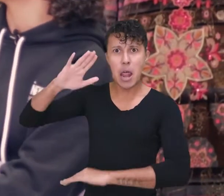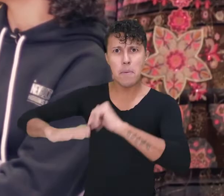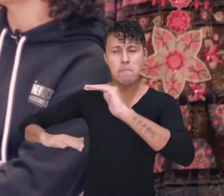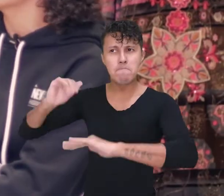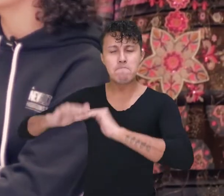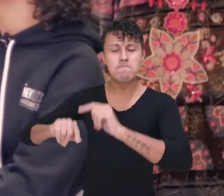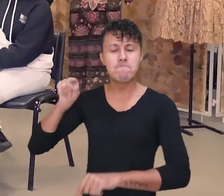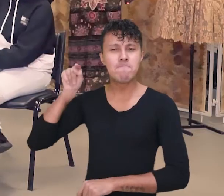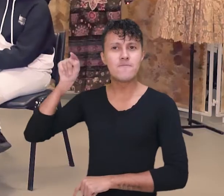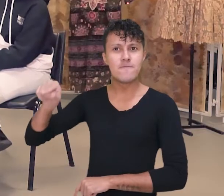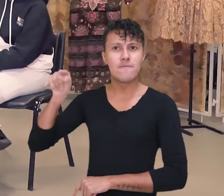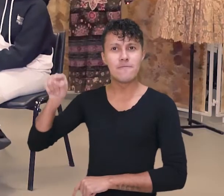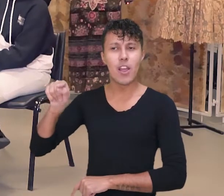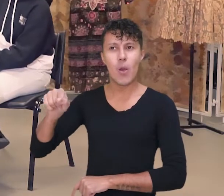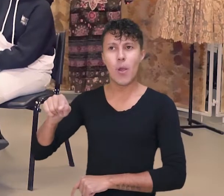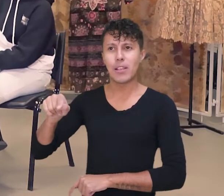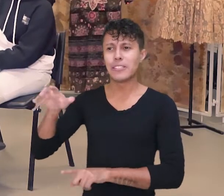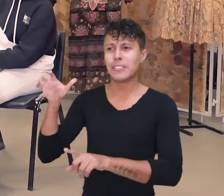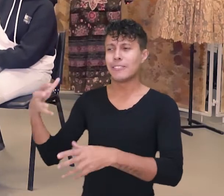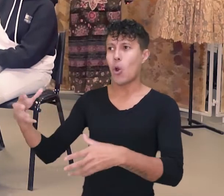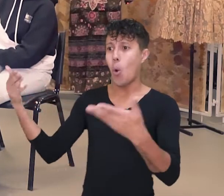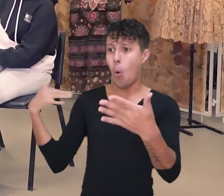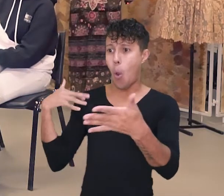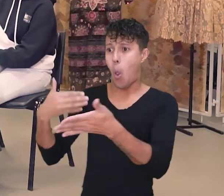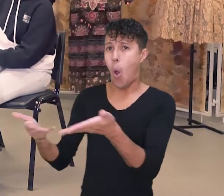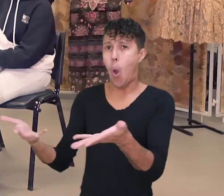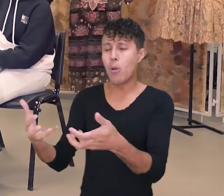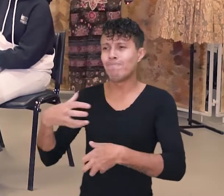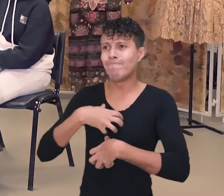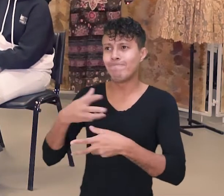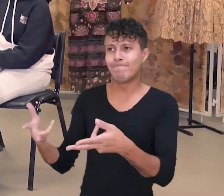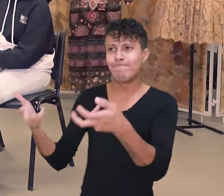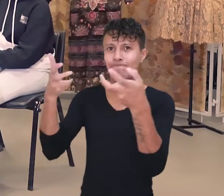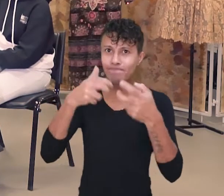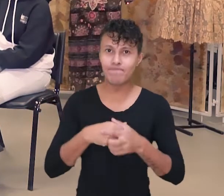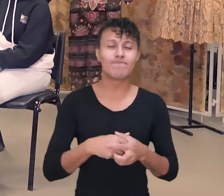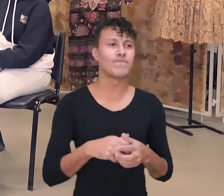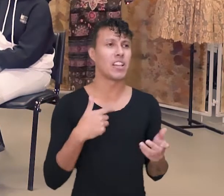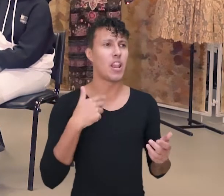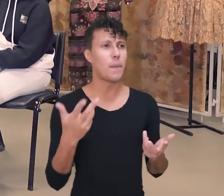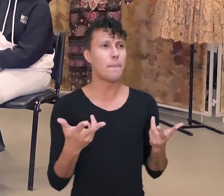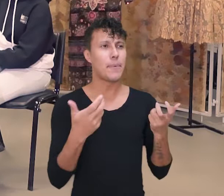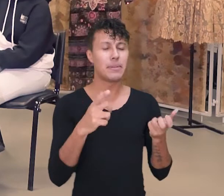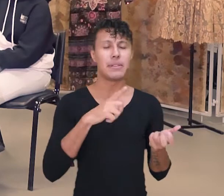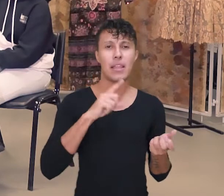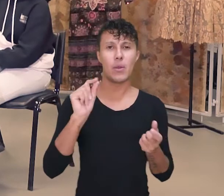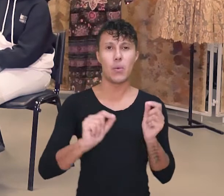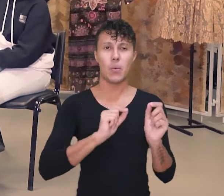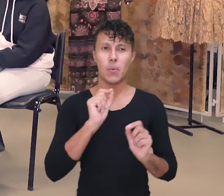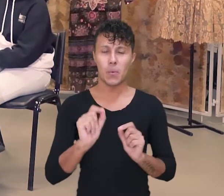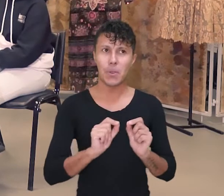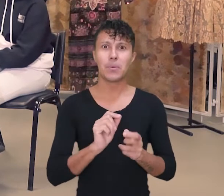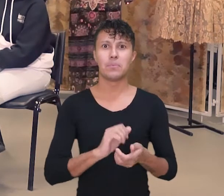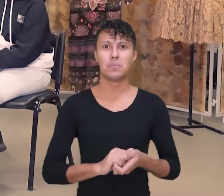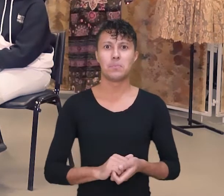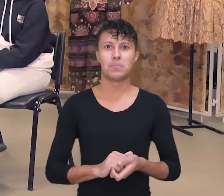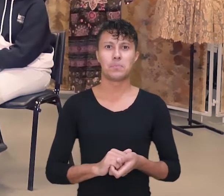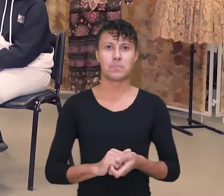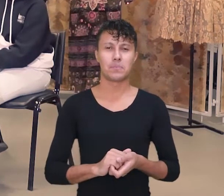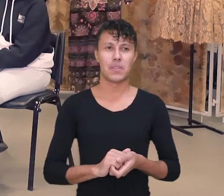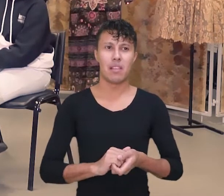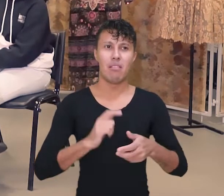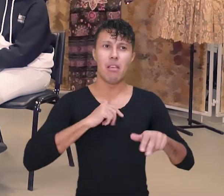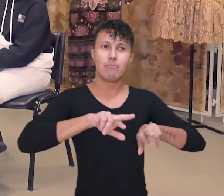consegue sentir nas nossas juventudes? Eu percebo que existe o lance